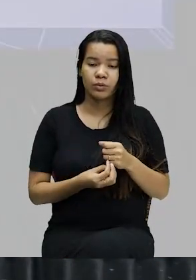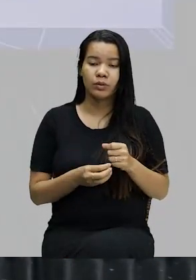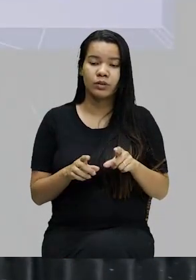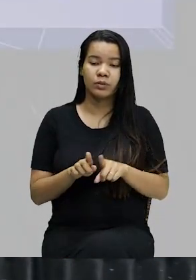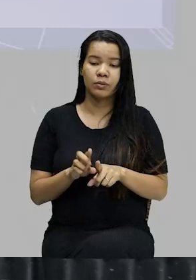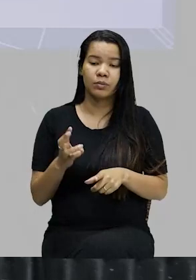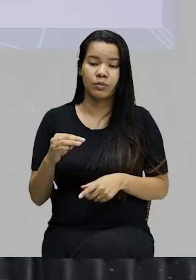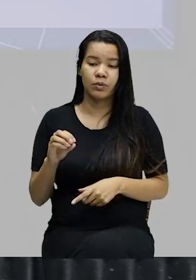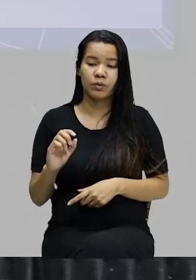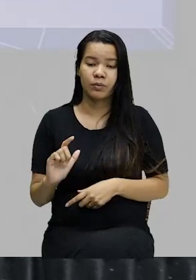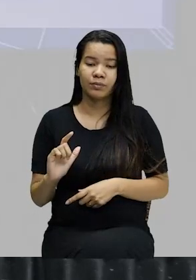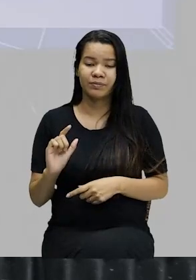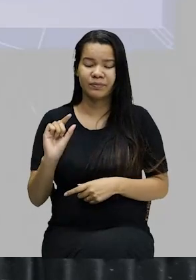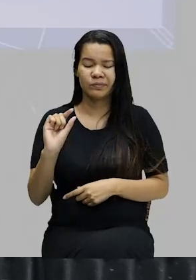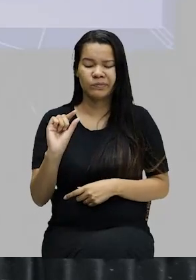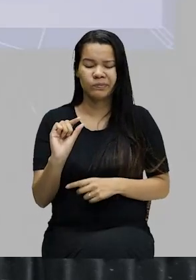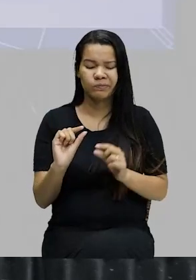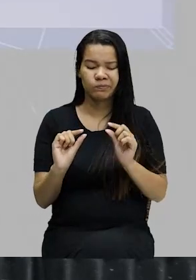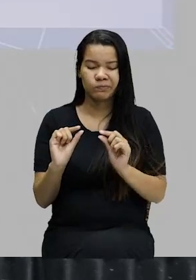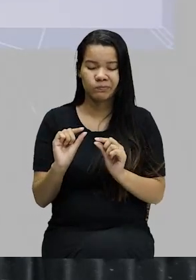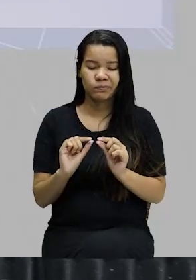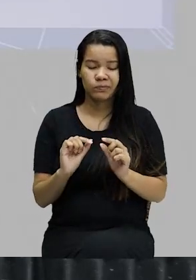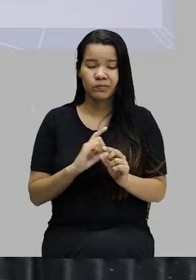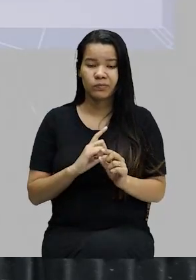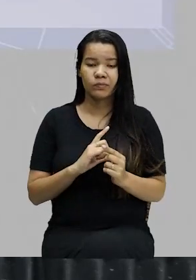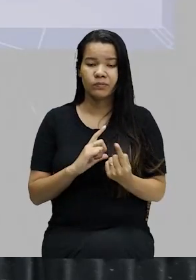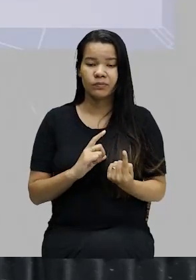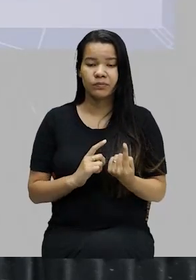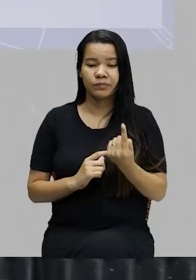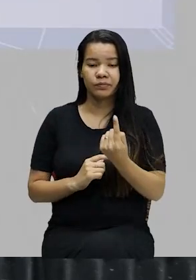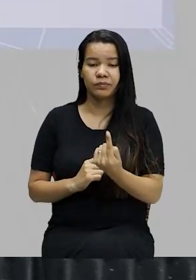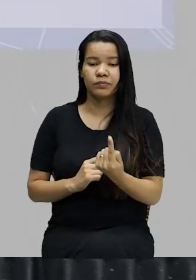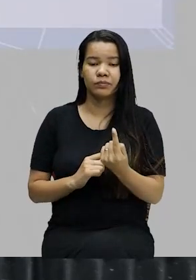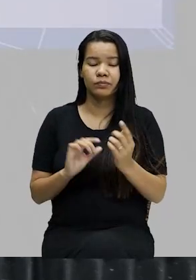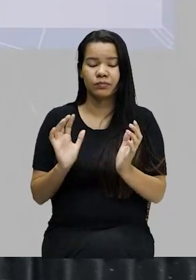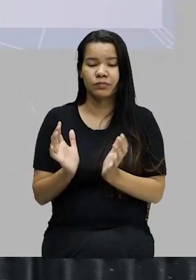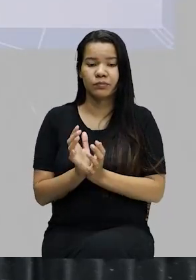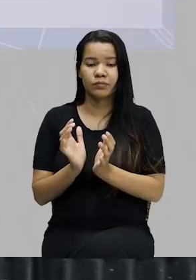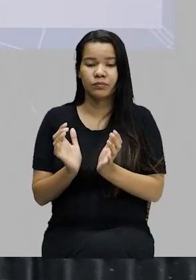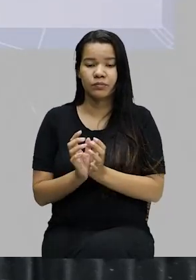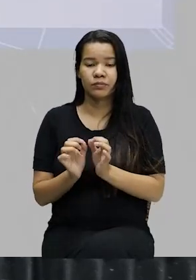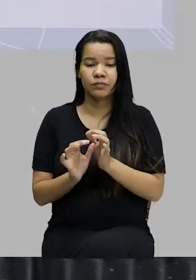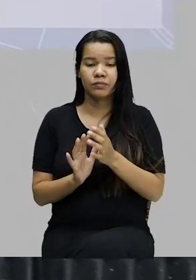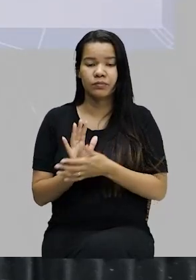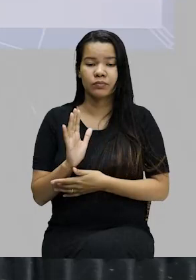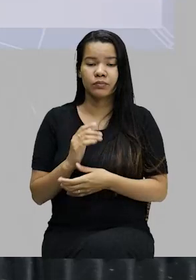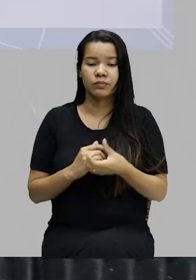extremamente pequenos, vamos tomar como unidade os conjuntos formados por